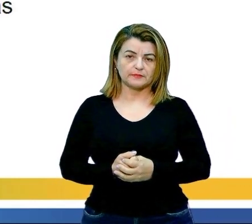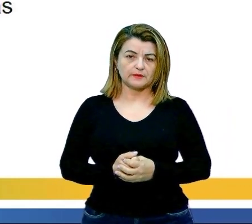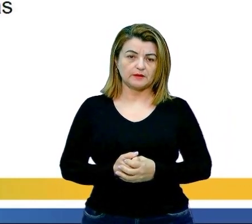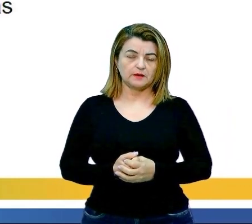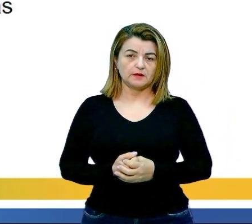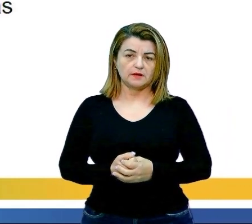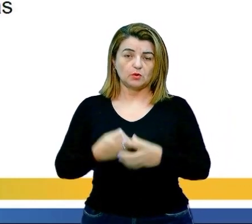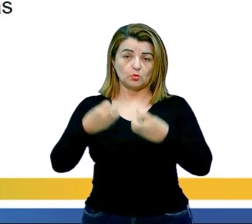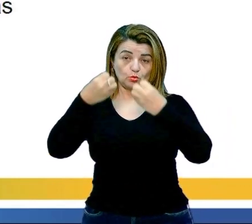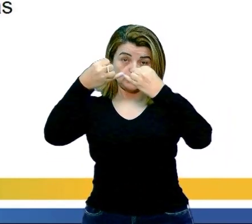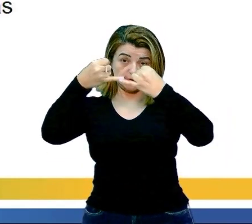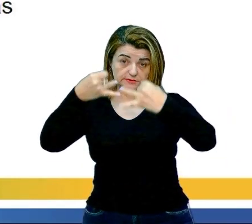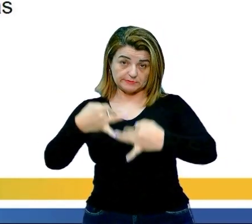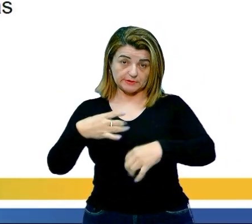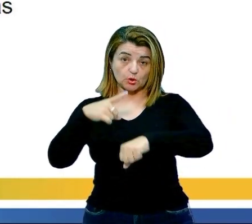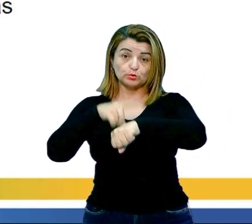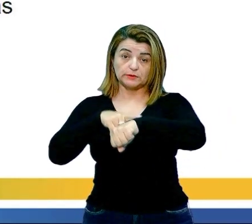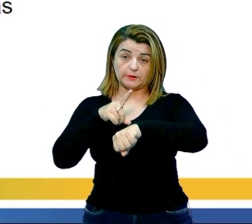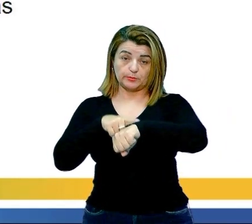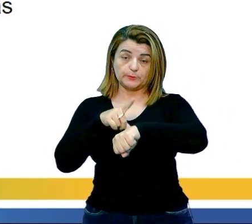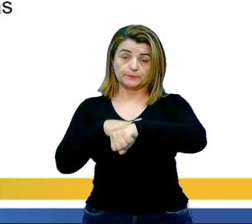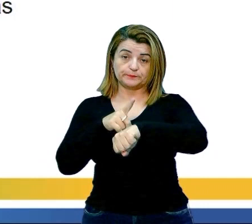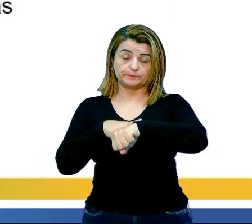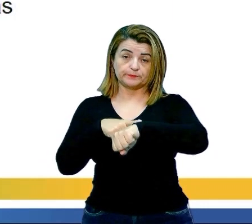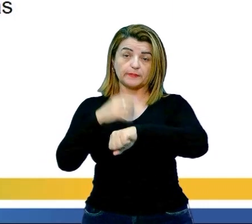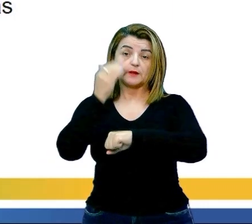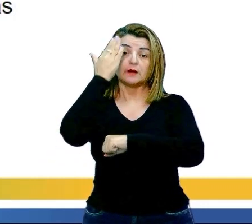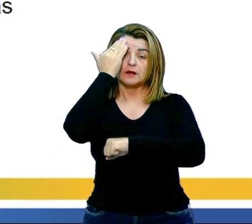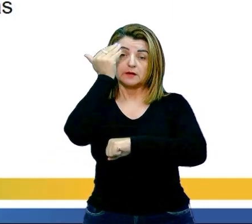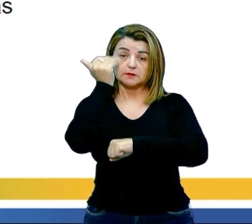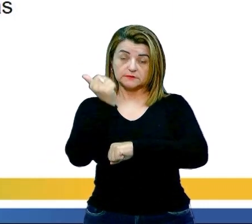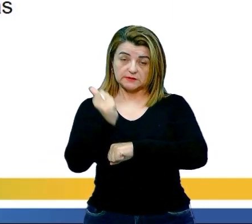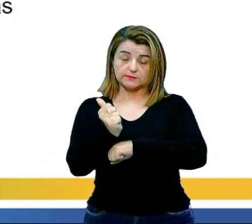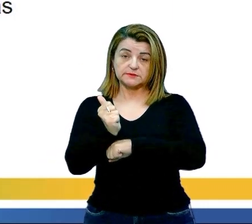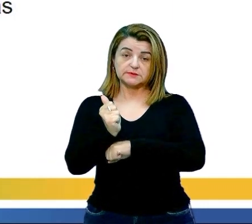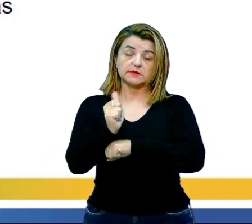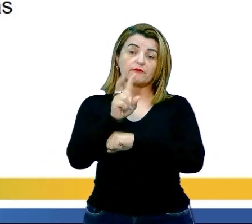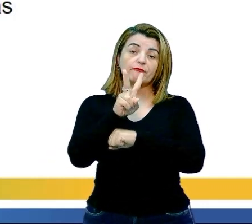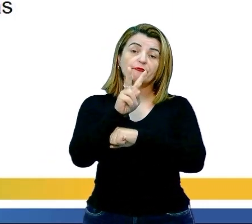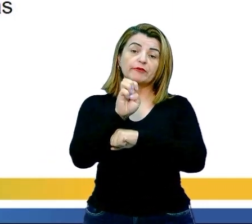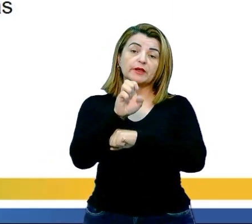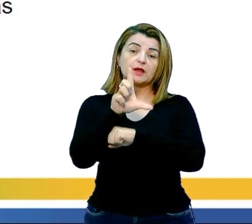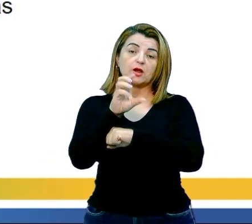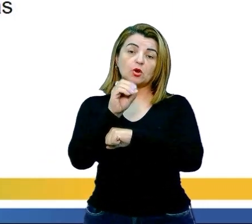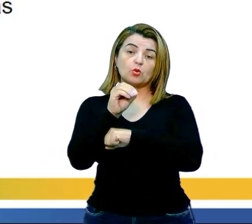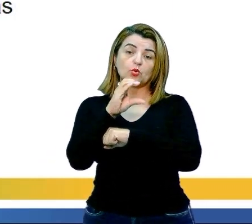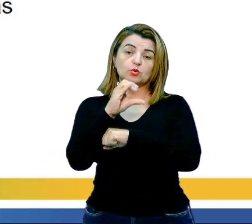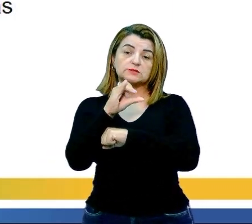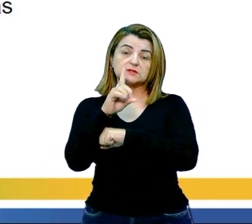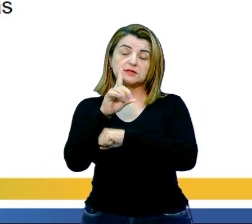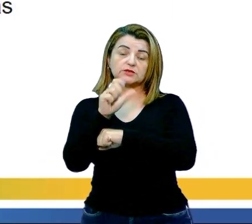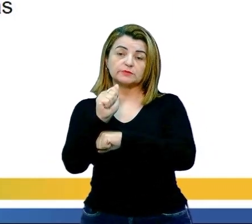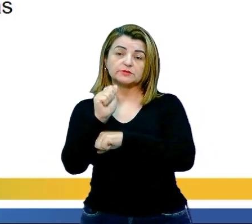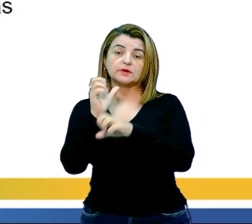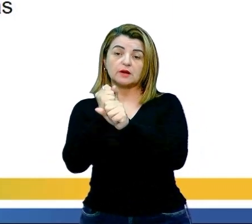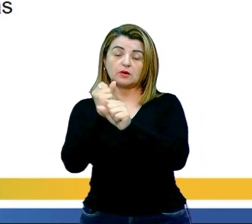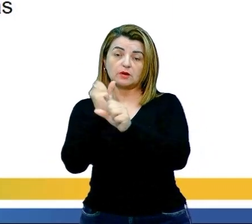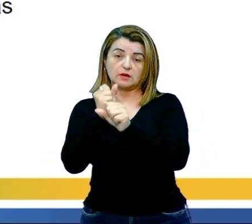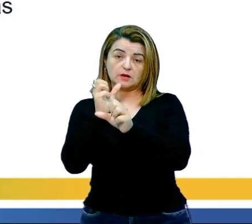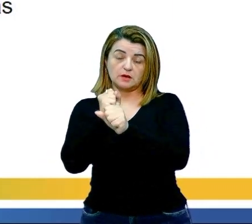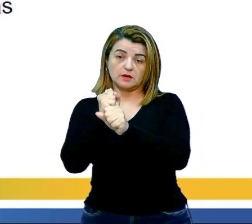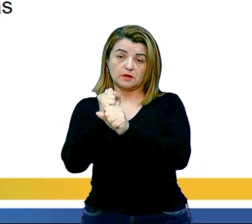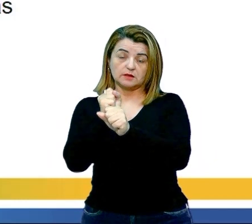Quando ele fala do tempo gasto, né? Sabe-se que a velocidade média é calculada como sendo